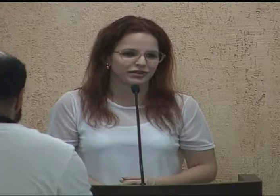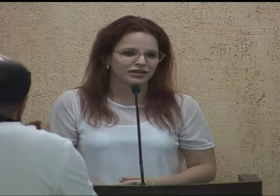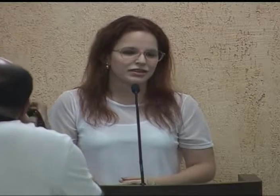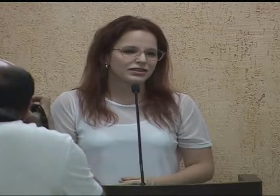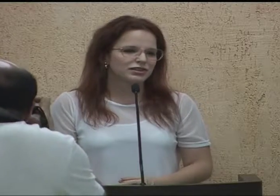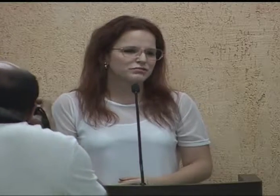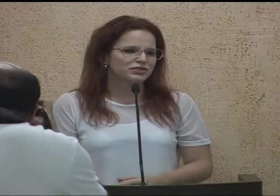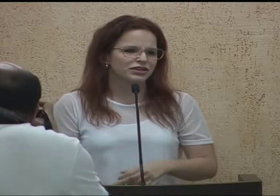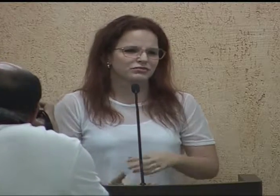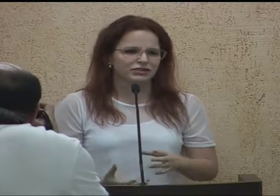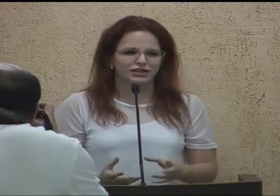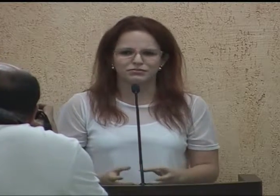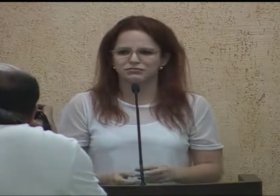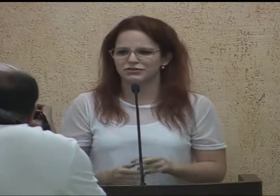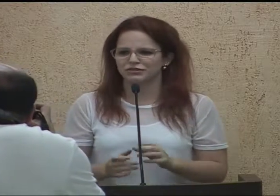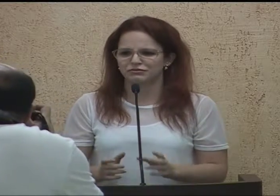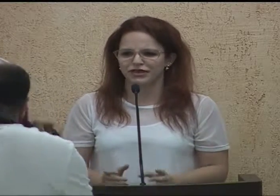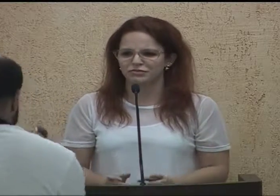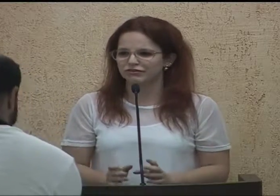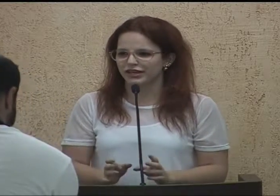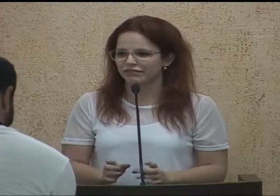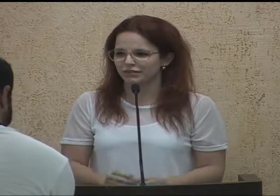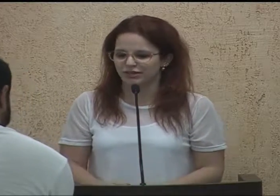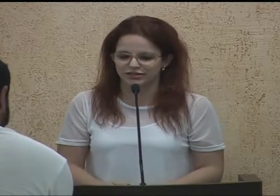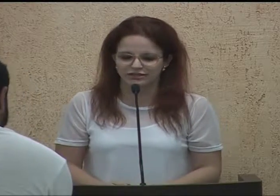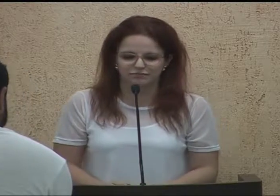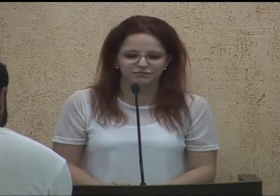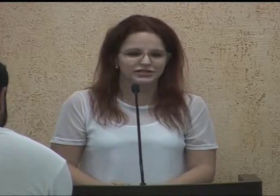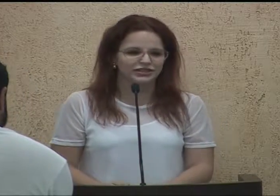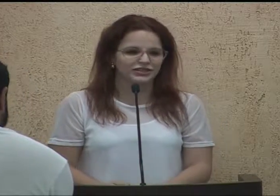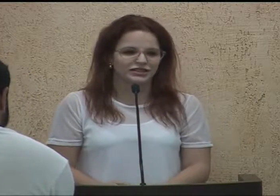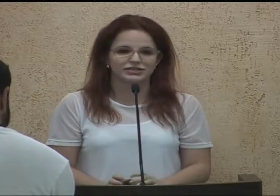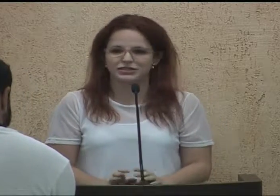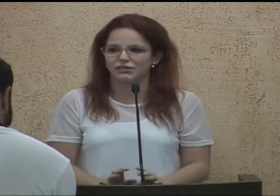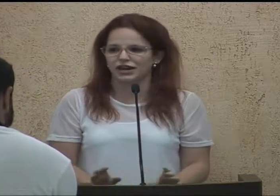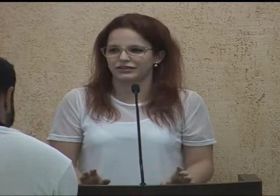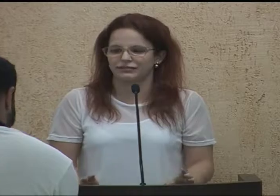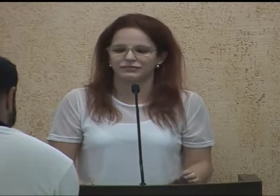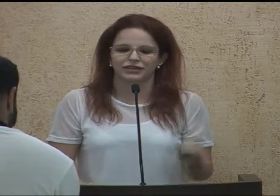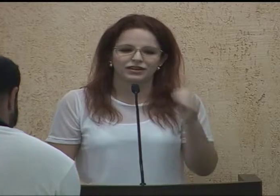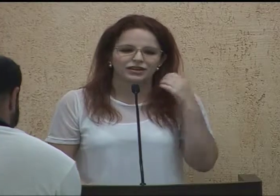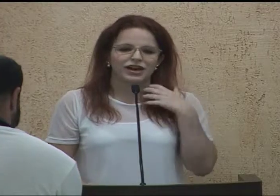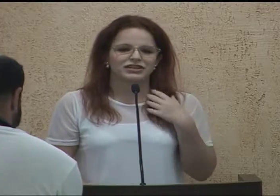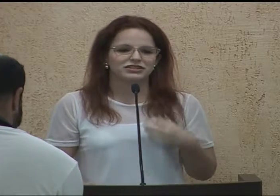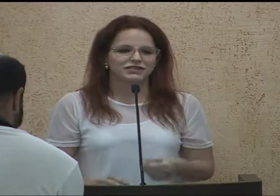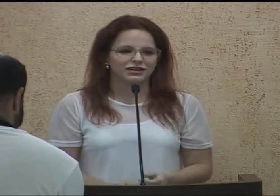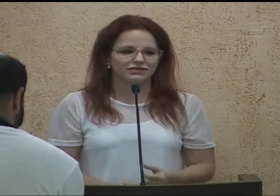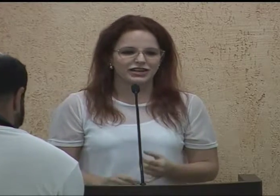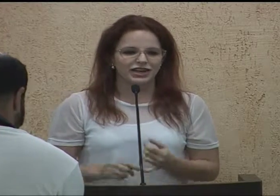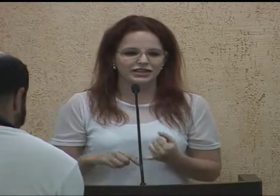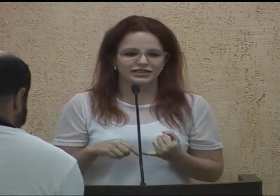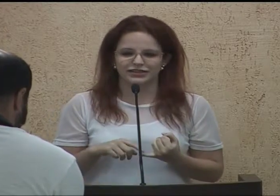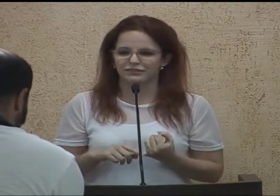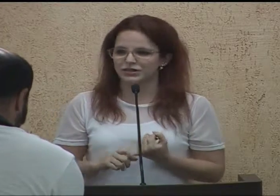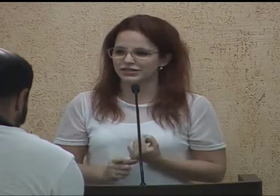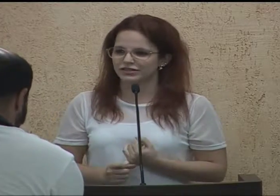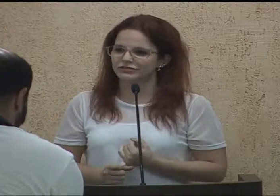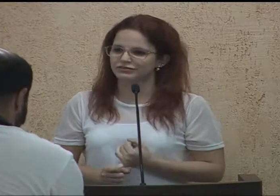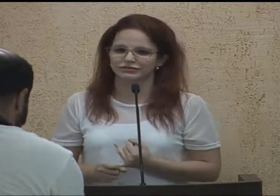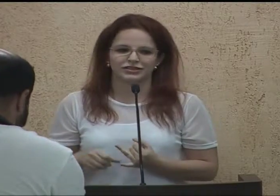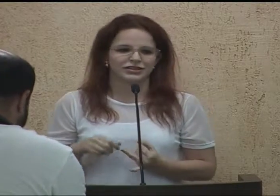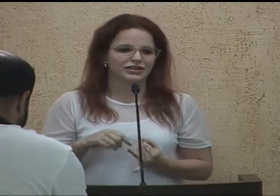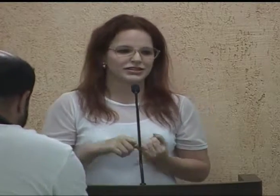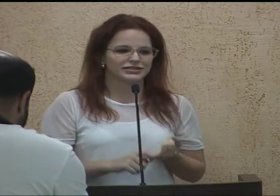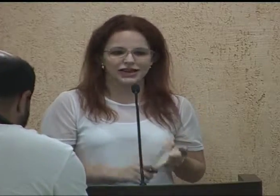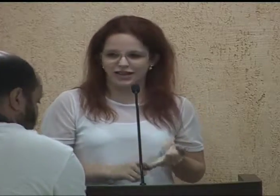nada. Não, porque eu não lembro, eu tenho demência. O paciente chega desesperado. A gente vai avaliar, ele tem